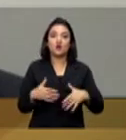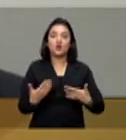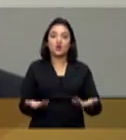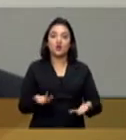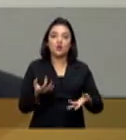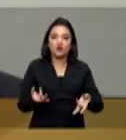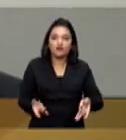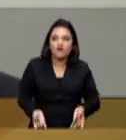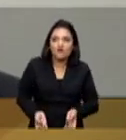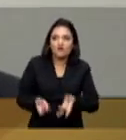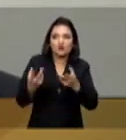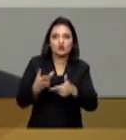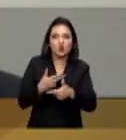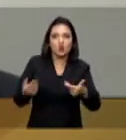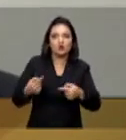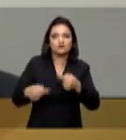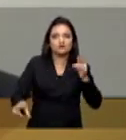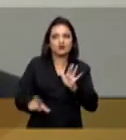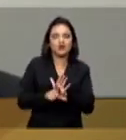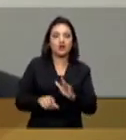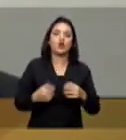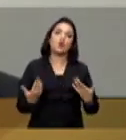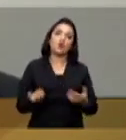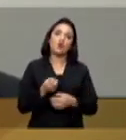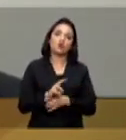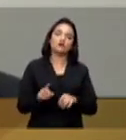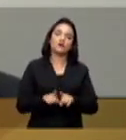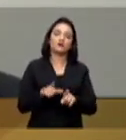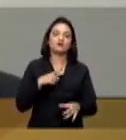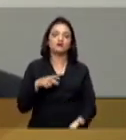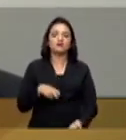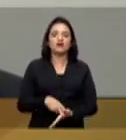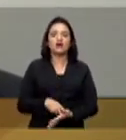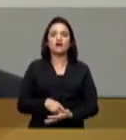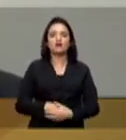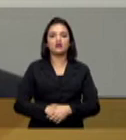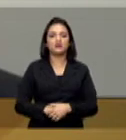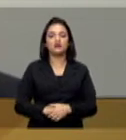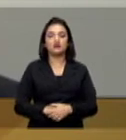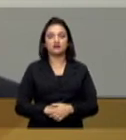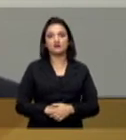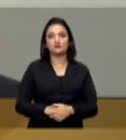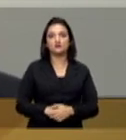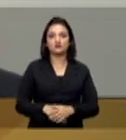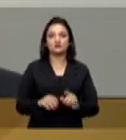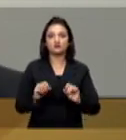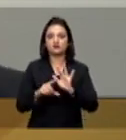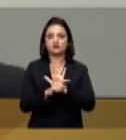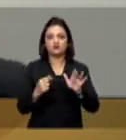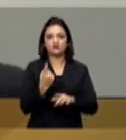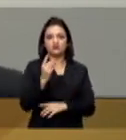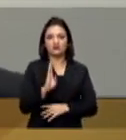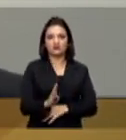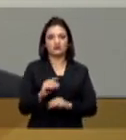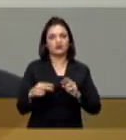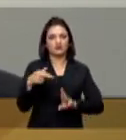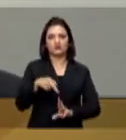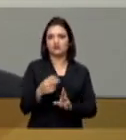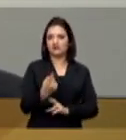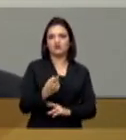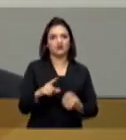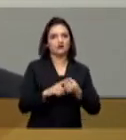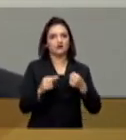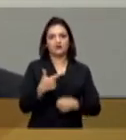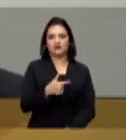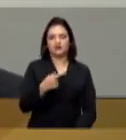considerar inconstitucional o preceito secundário do delito previsto no parágrafo 1b, inciso 1 do artigo 273 do Código